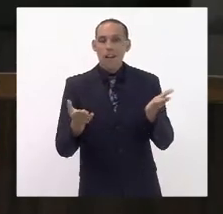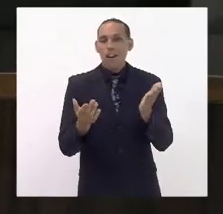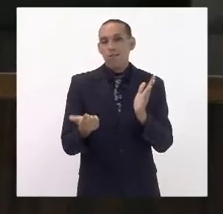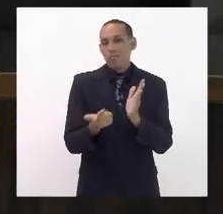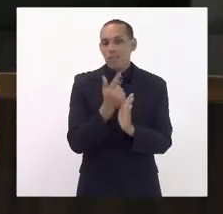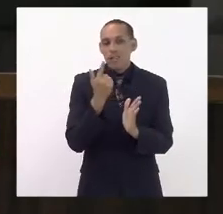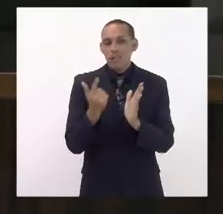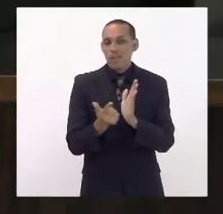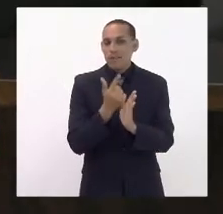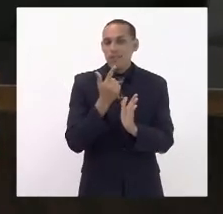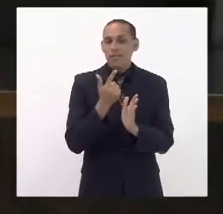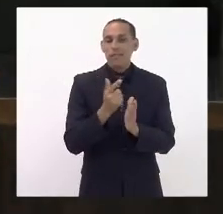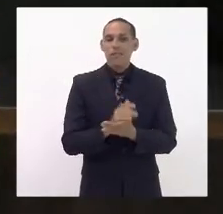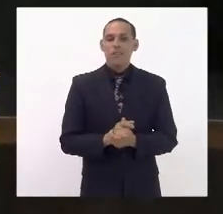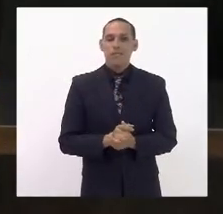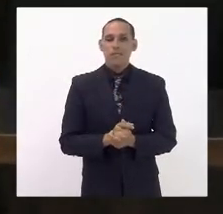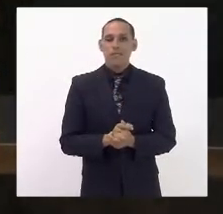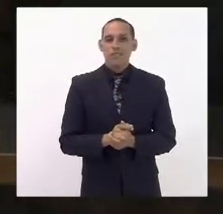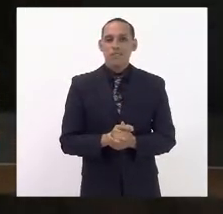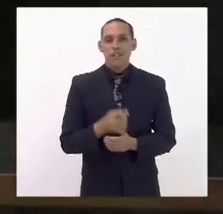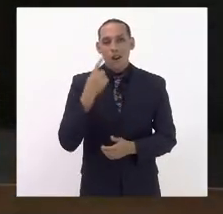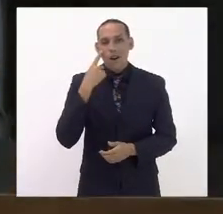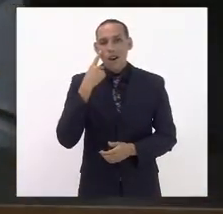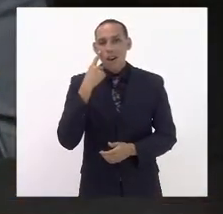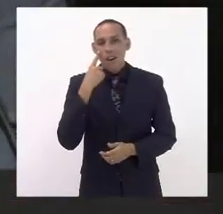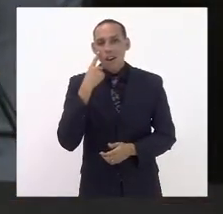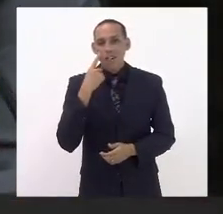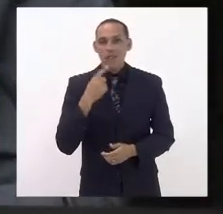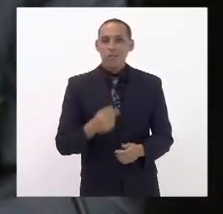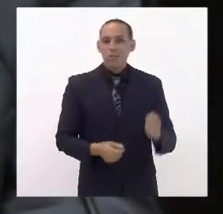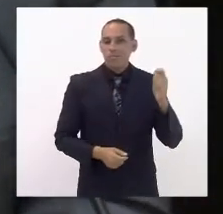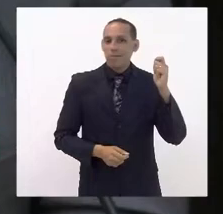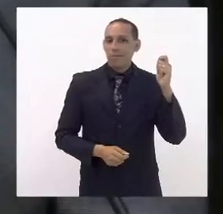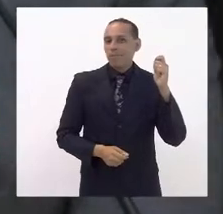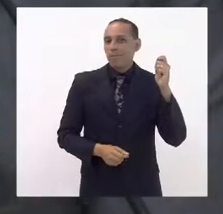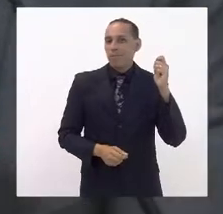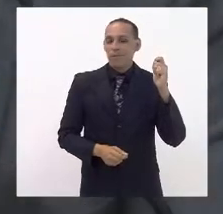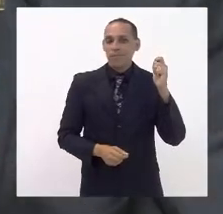livro, fazendo a publicidade aqui do nosso amigo.